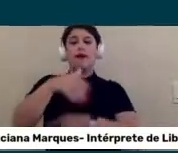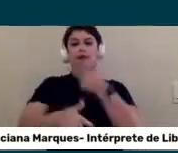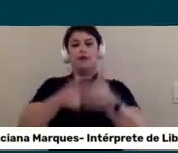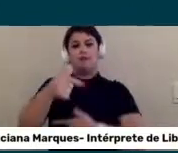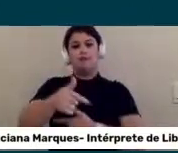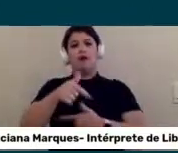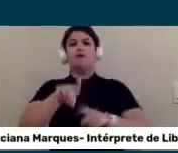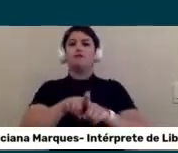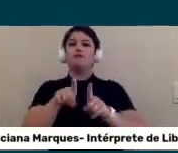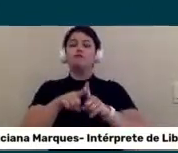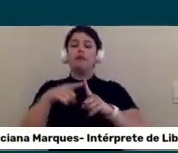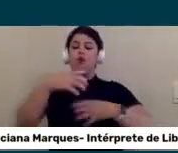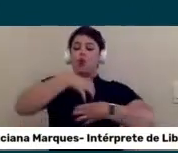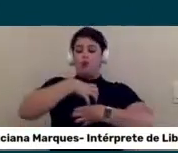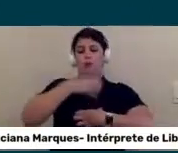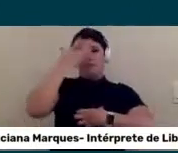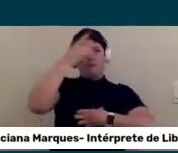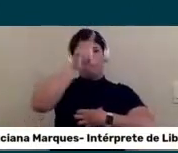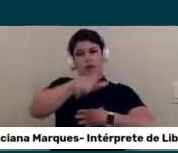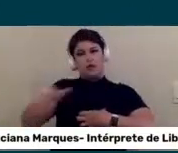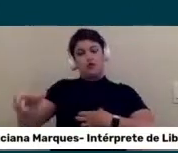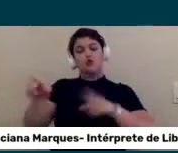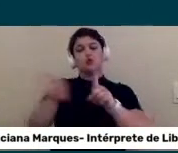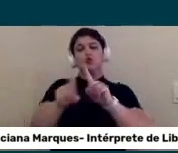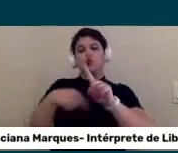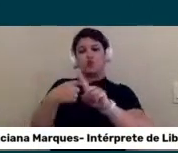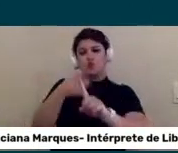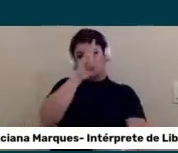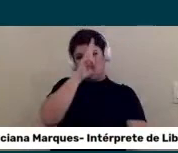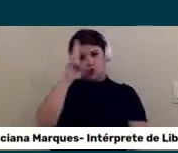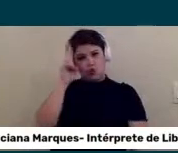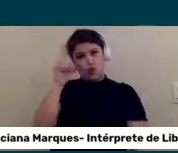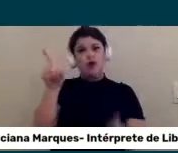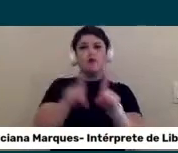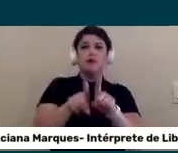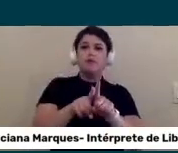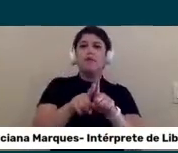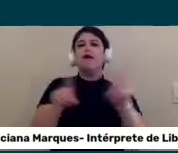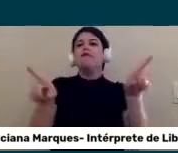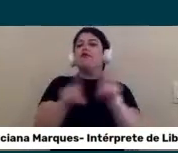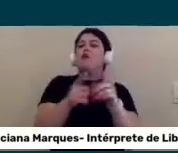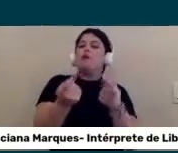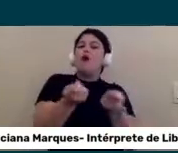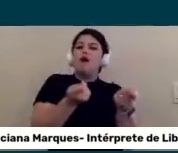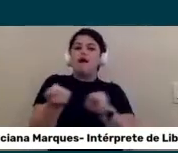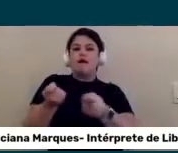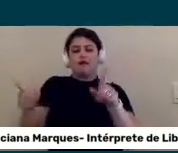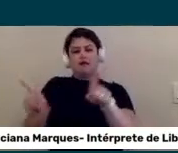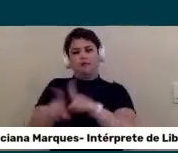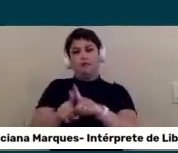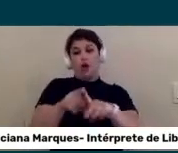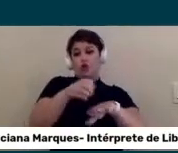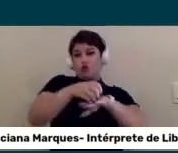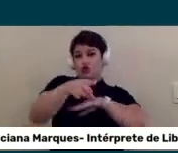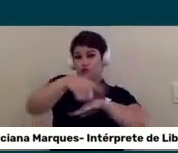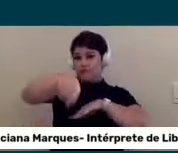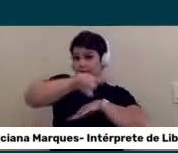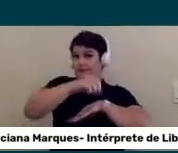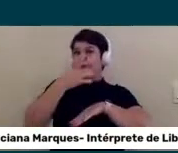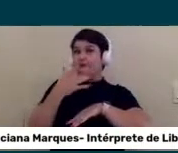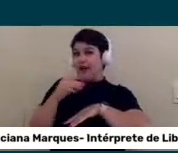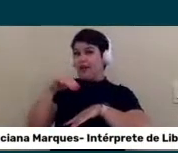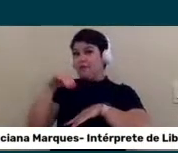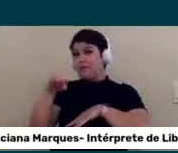de pessoas, de usuários e um pouco de meme também, né? Então fica aí na dica, ver se vai ter meme no final da